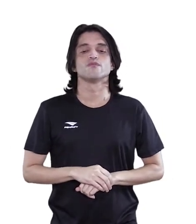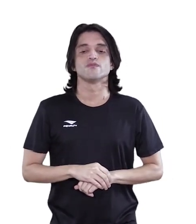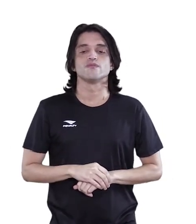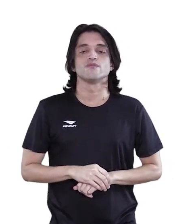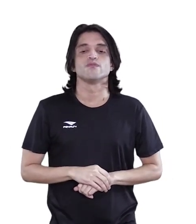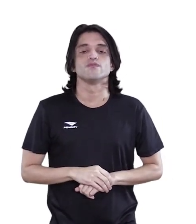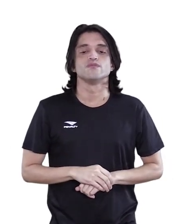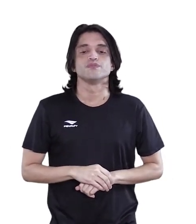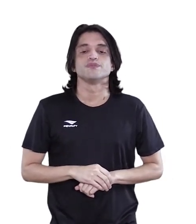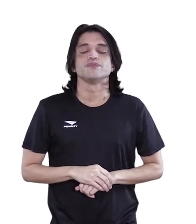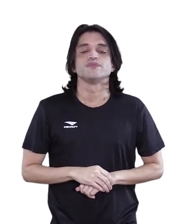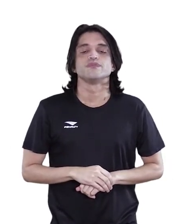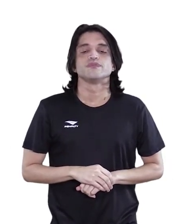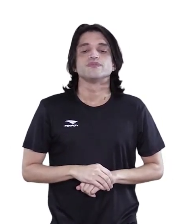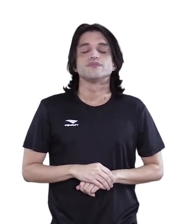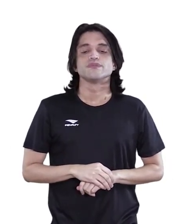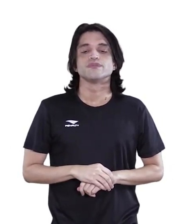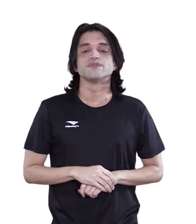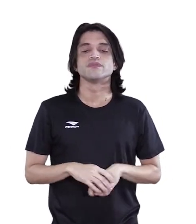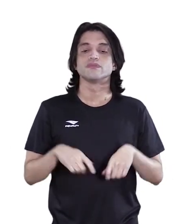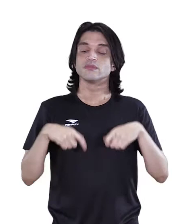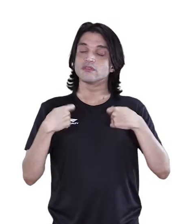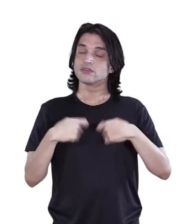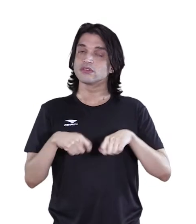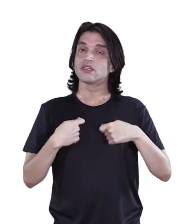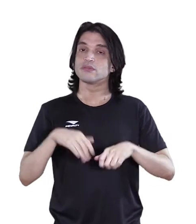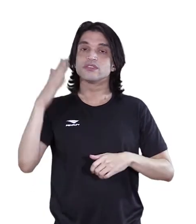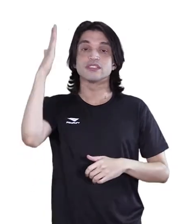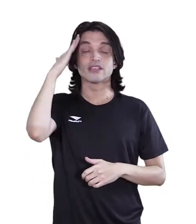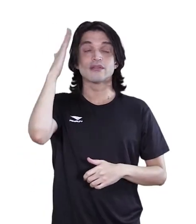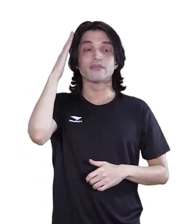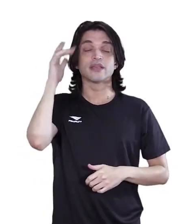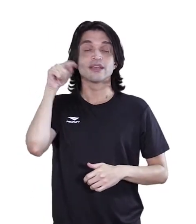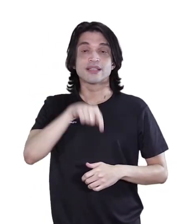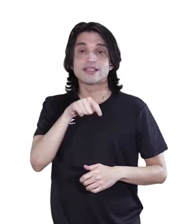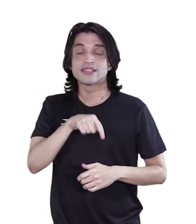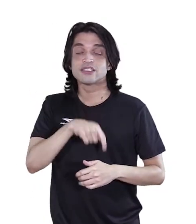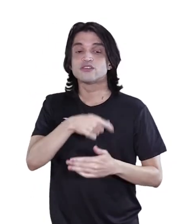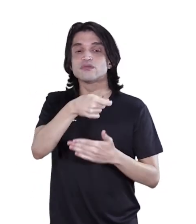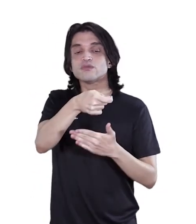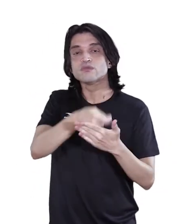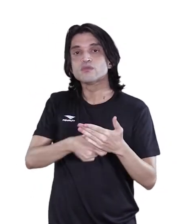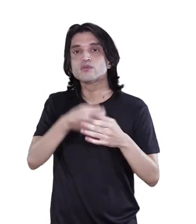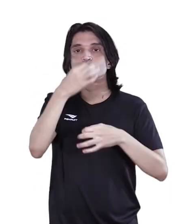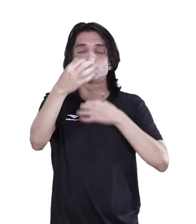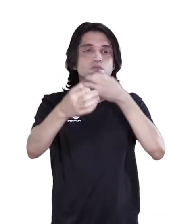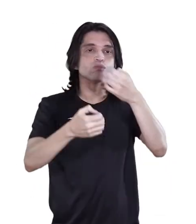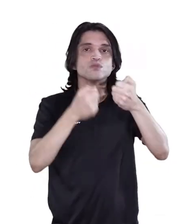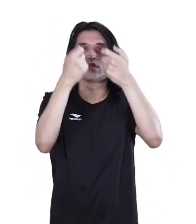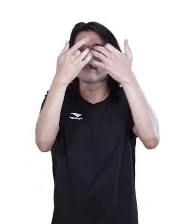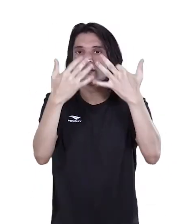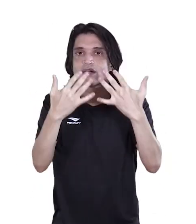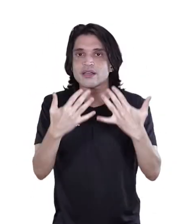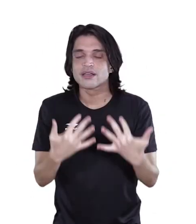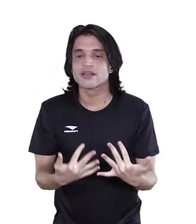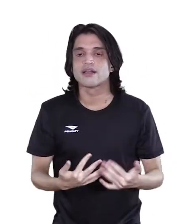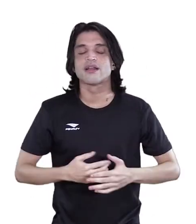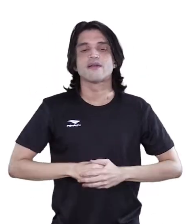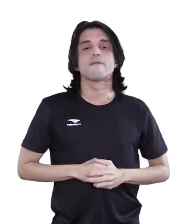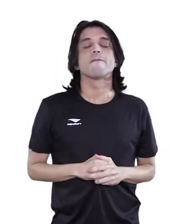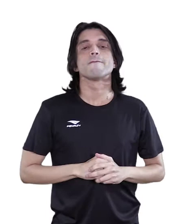mente que a principal função é a defesa de posicionamento crítico. Logo, ao construirmos um texto